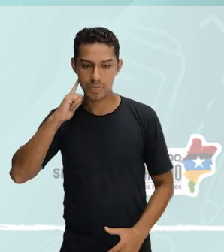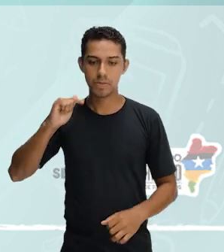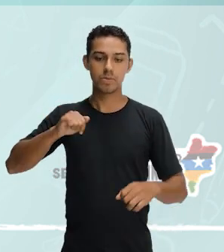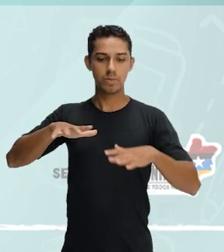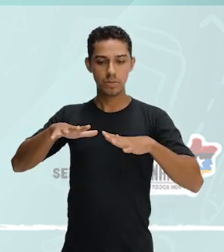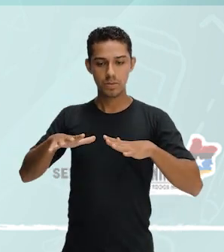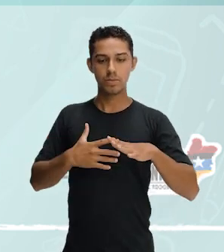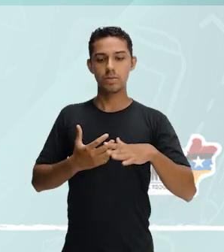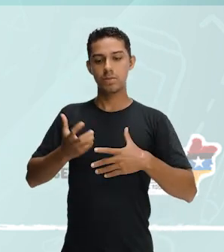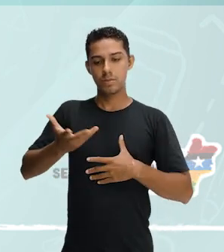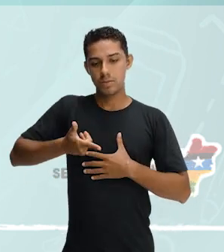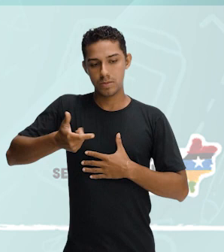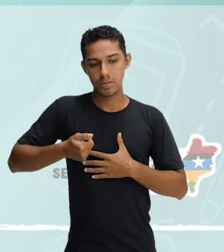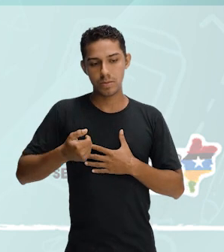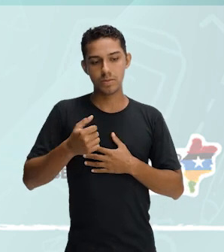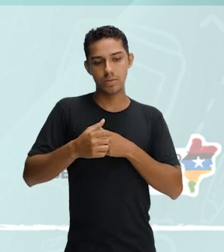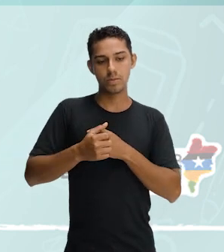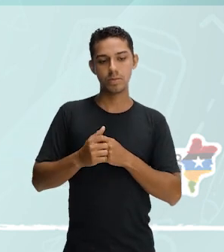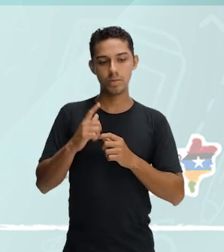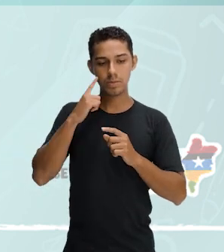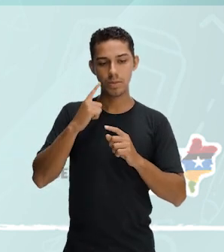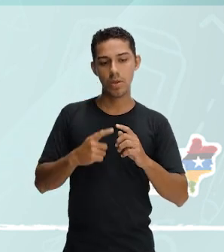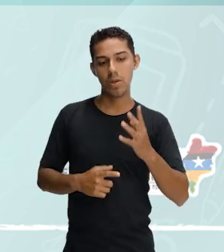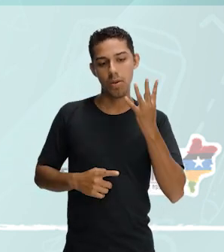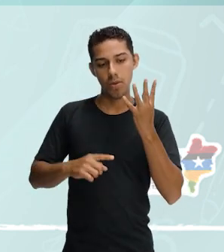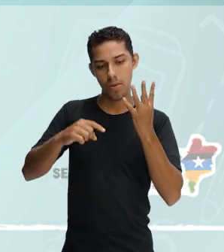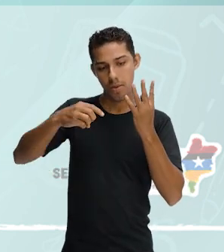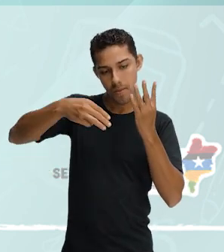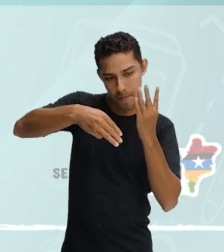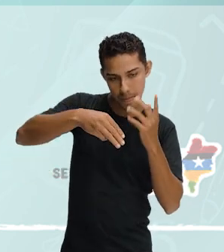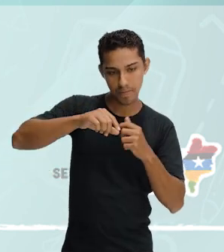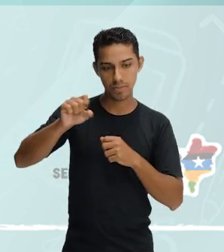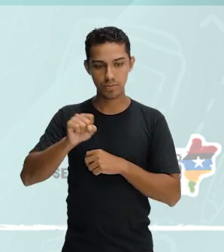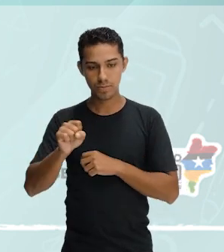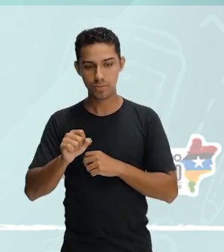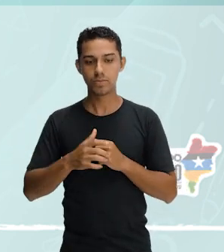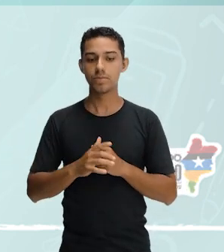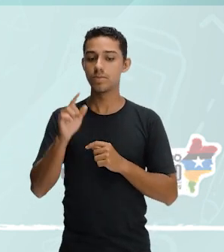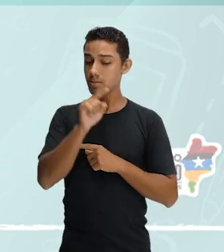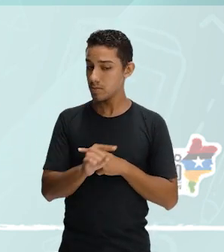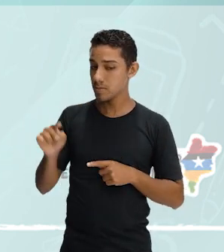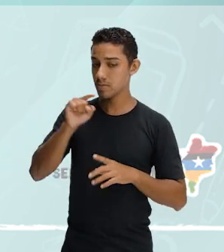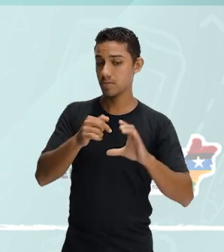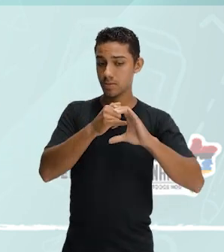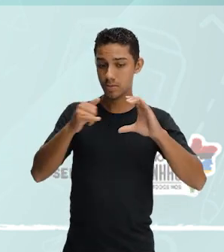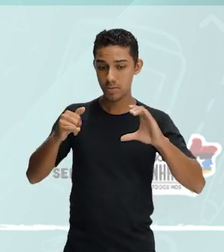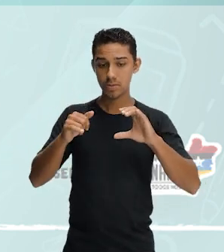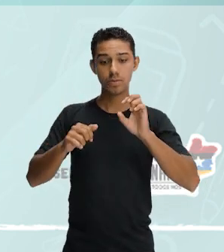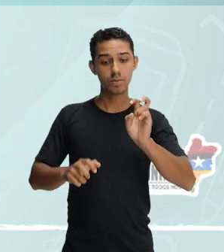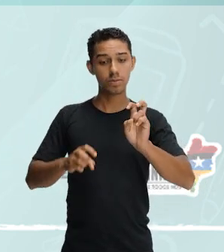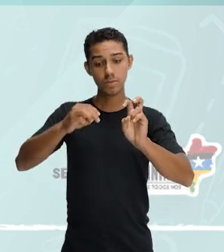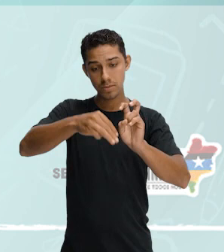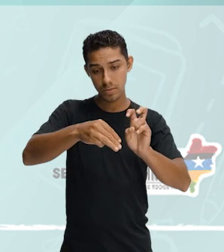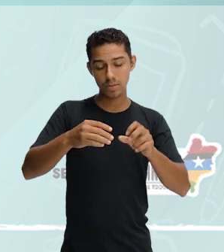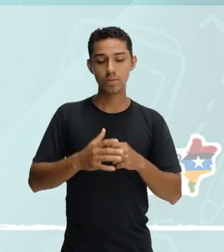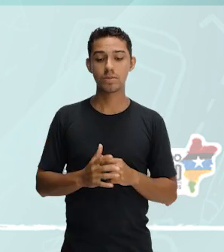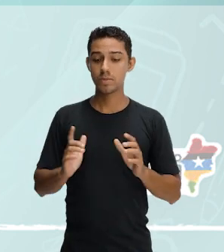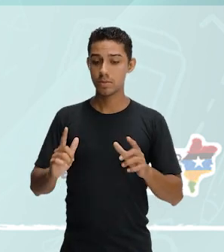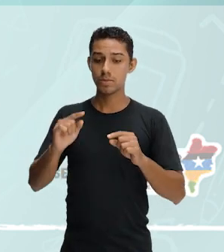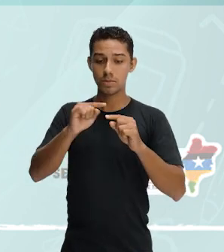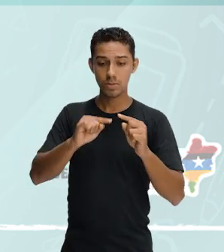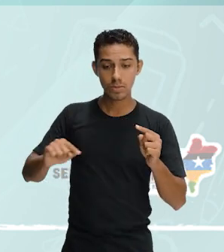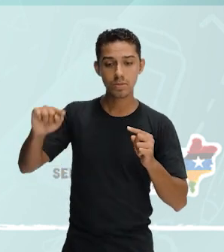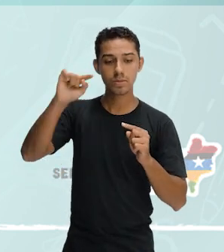de 4 metros por segundo, sobre um círculo de raio de 5 metros. Após algumas revoluções sobre o círculo, o